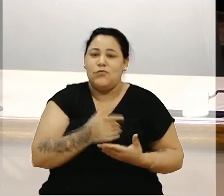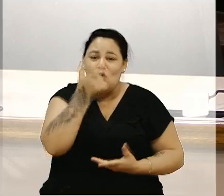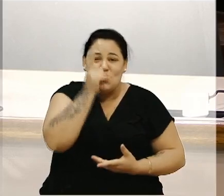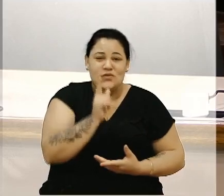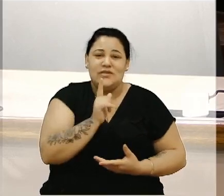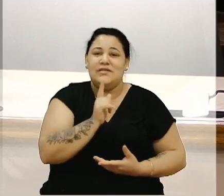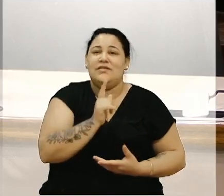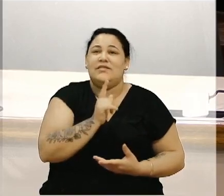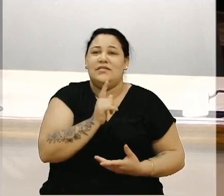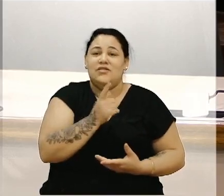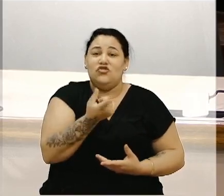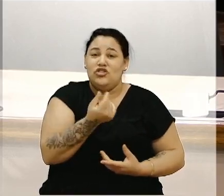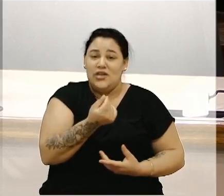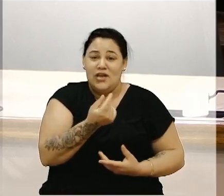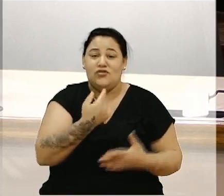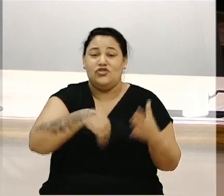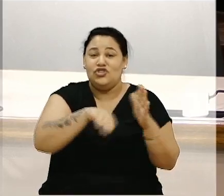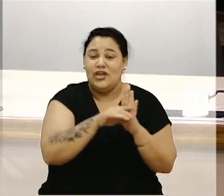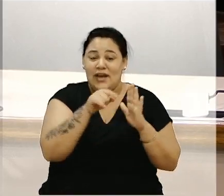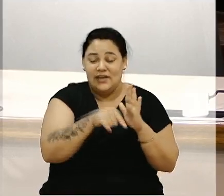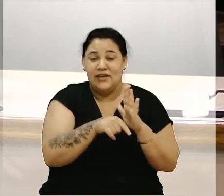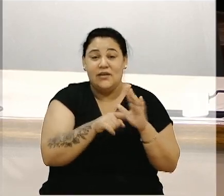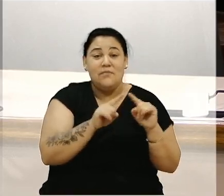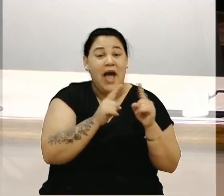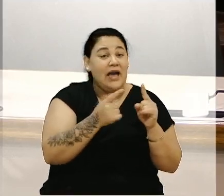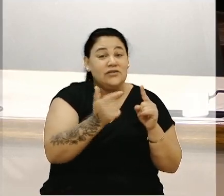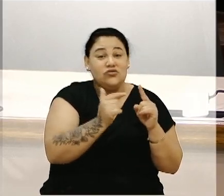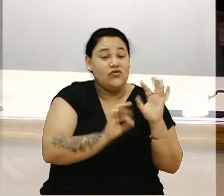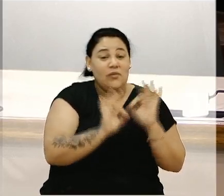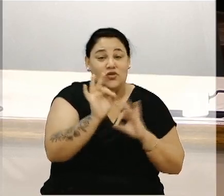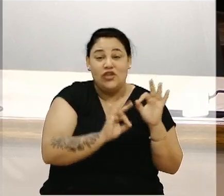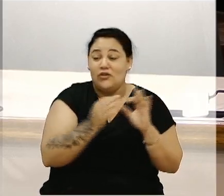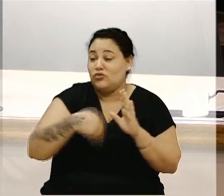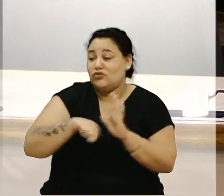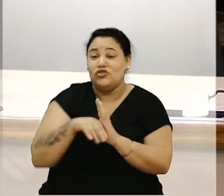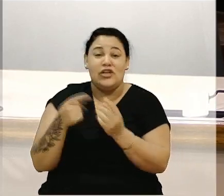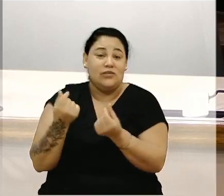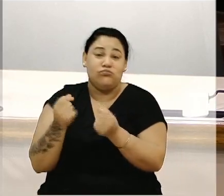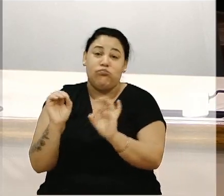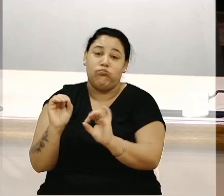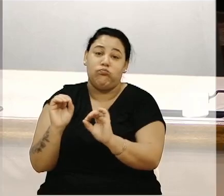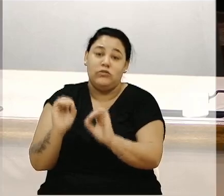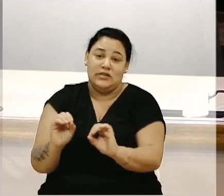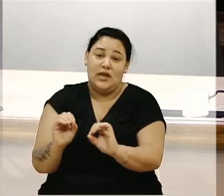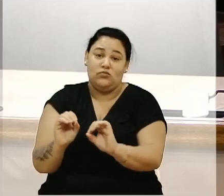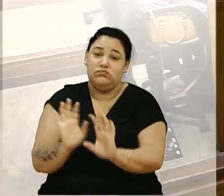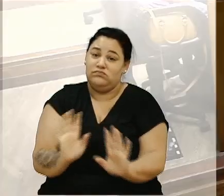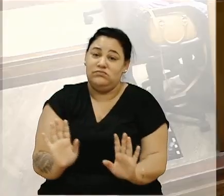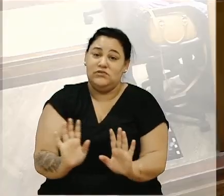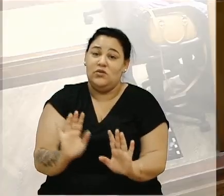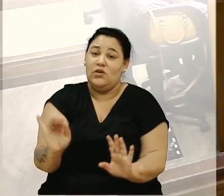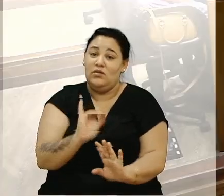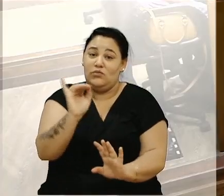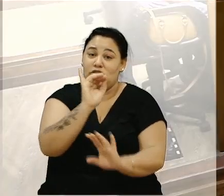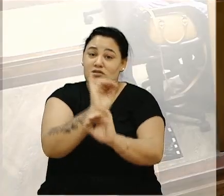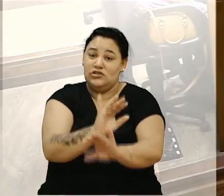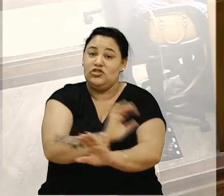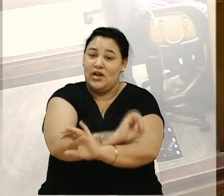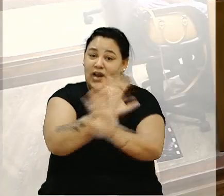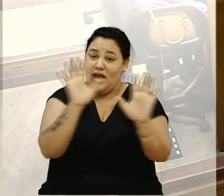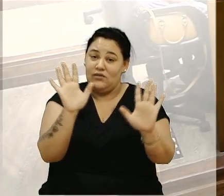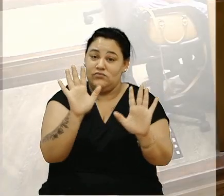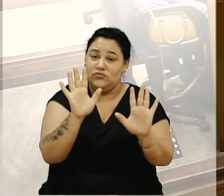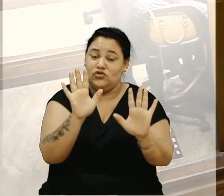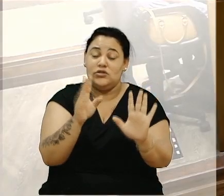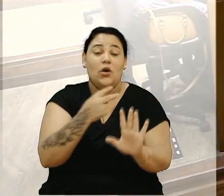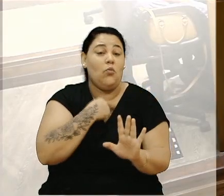não vem recurso, se não tem projeto, não virá nenhum centavo. Então é importante deixar muito claro isso. Não dá para perder prazo,